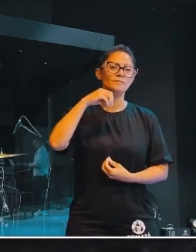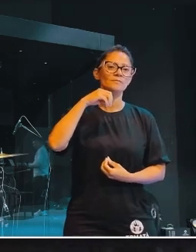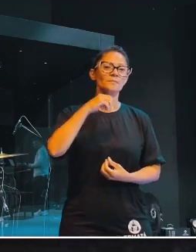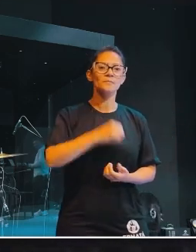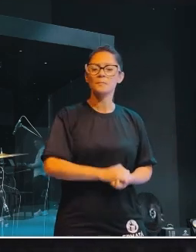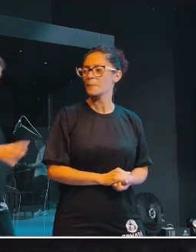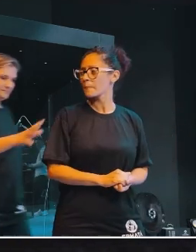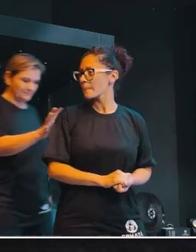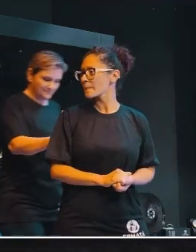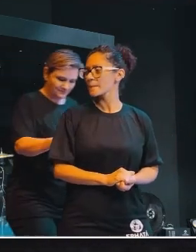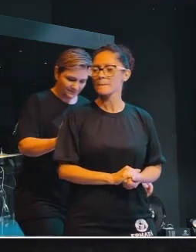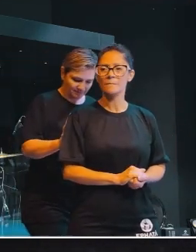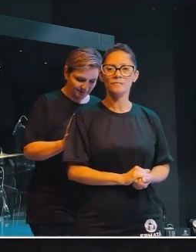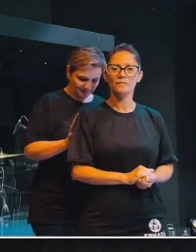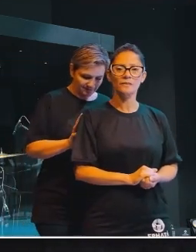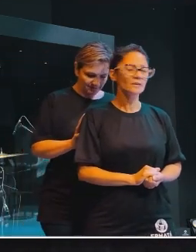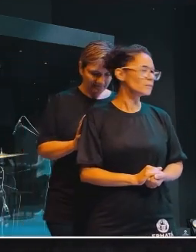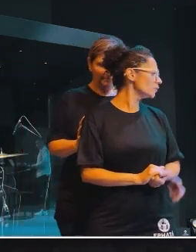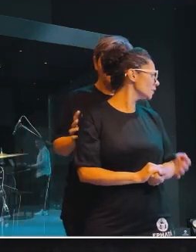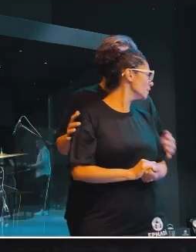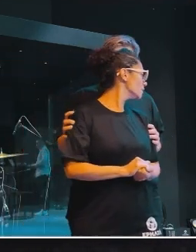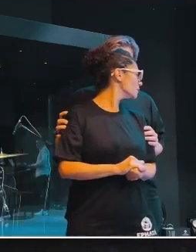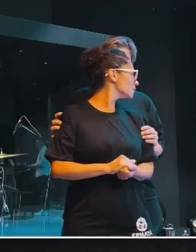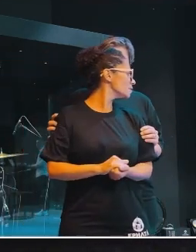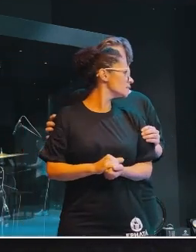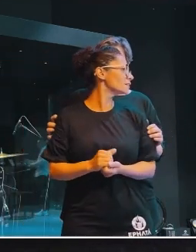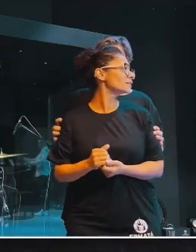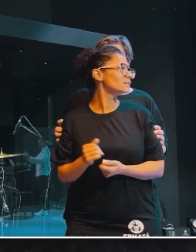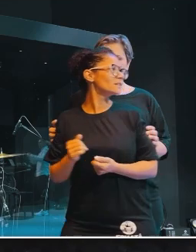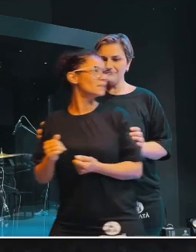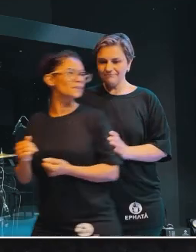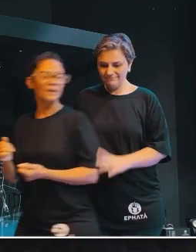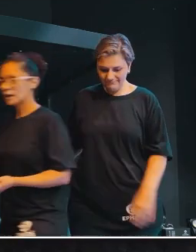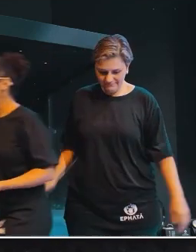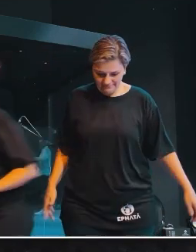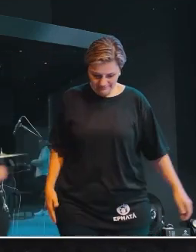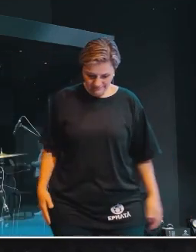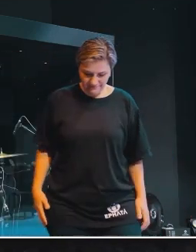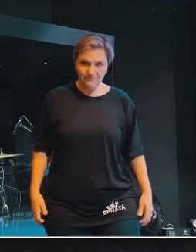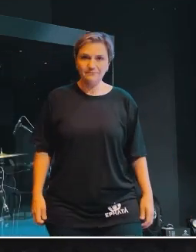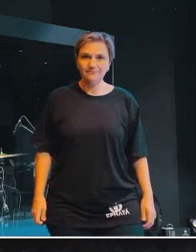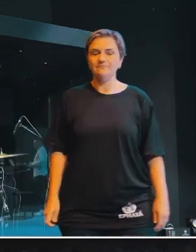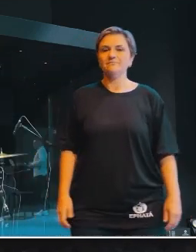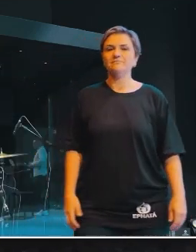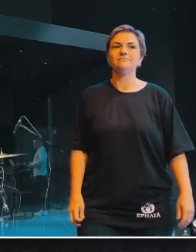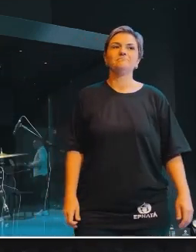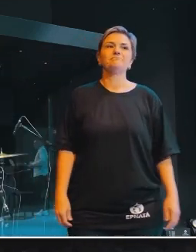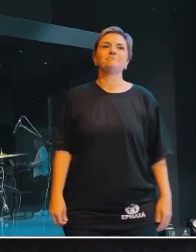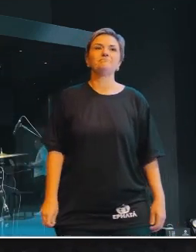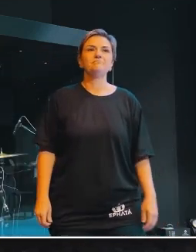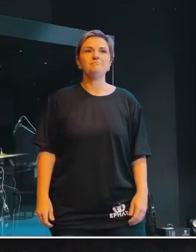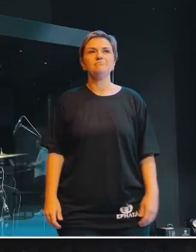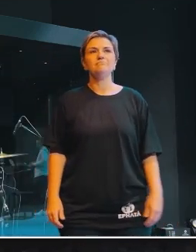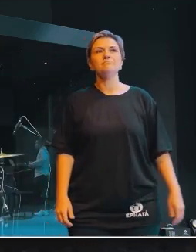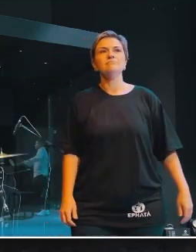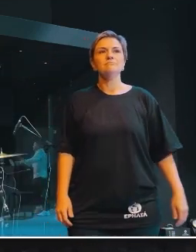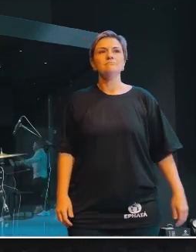eu vou falar, eu não sei se eu falo, porque se eu falar eu acho que a atmosfera vai cair.